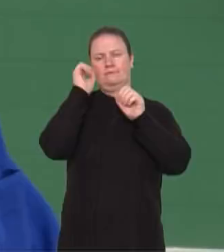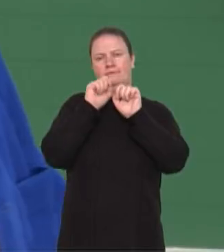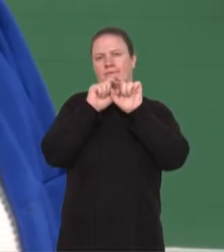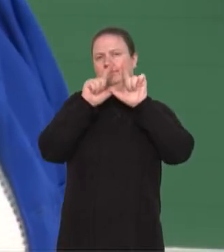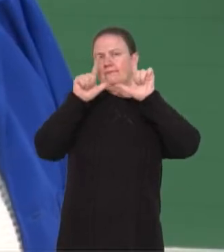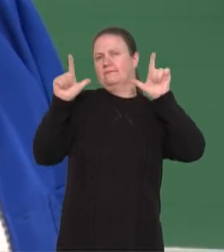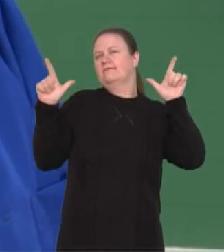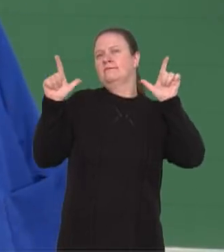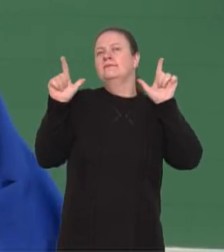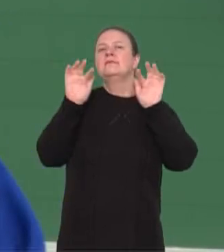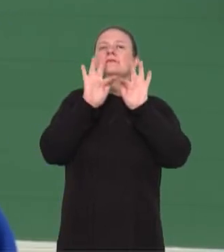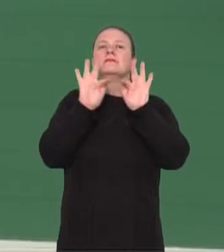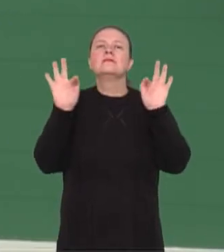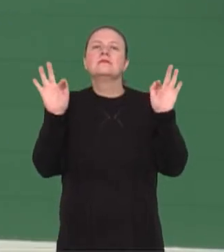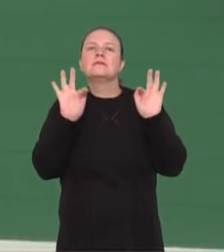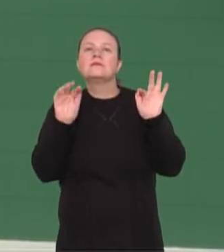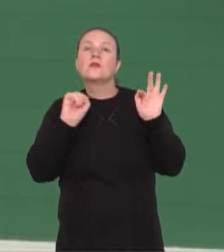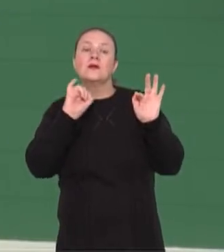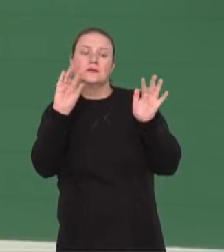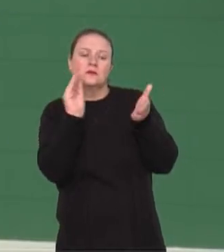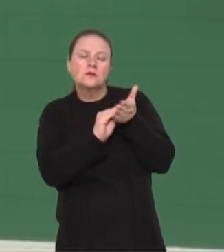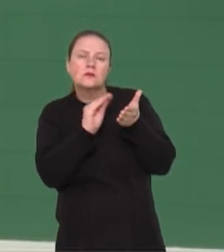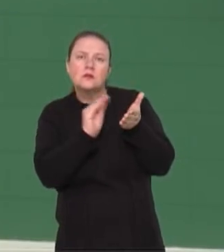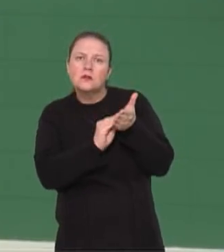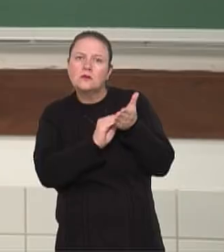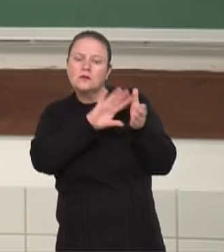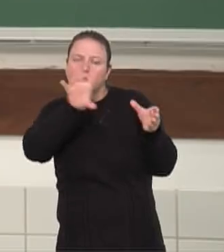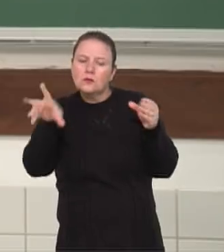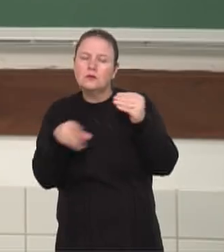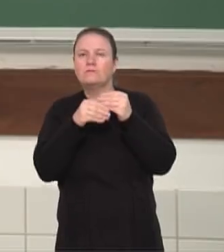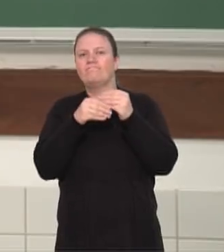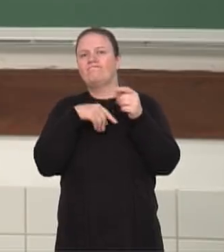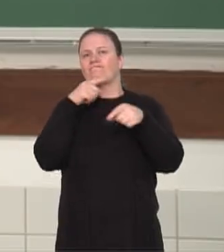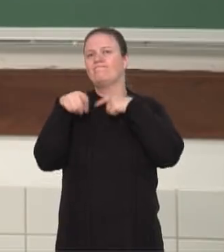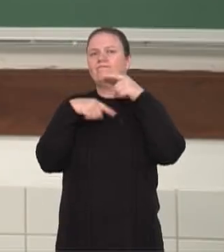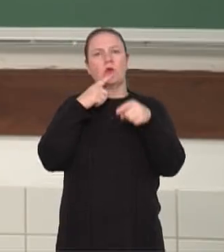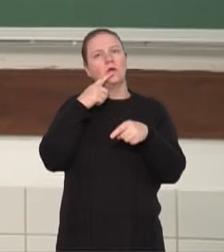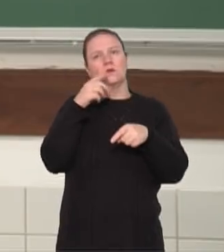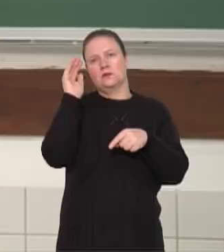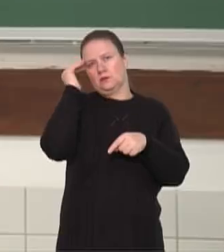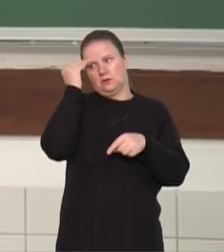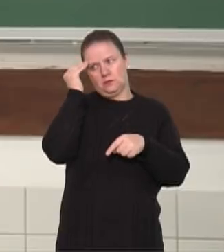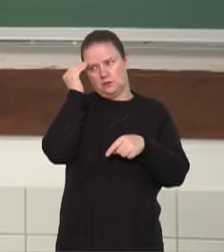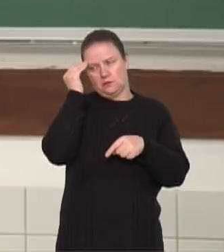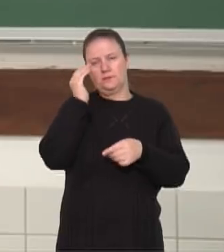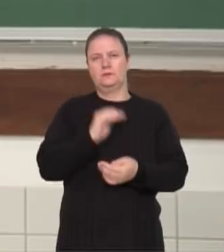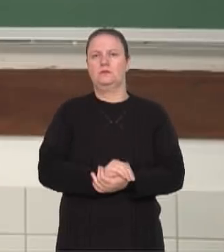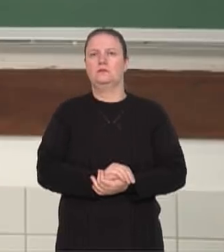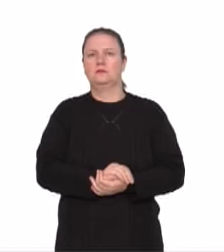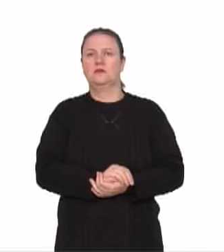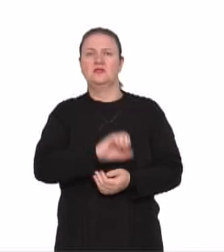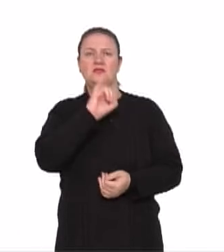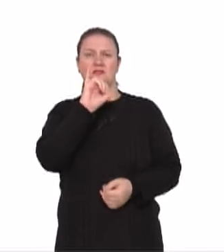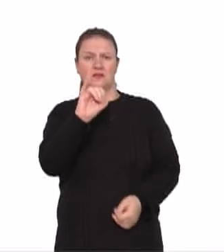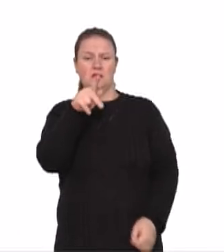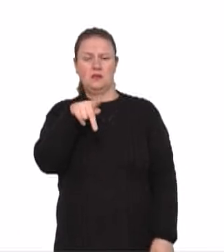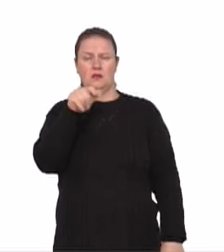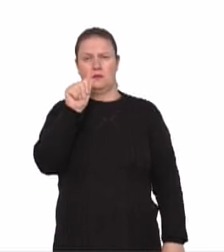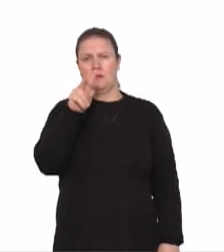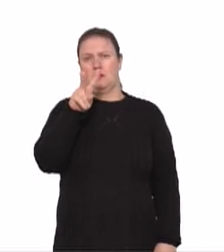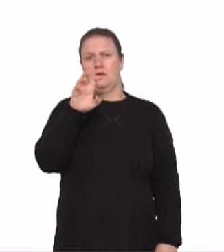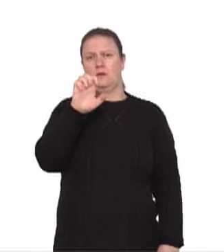completar o sentido. Se não tiver um complemento, não dá para compreender. Se eu disser somente Pavel Dolovkov